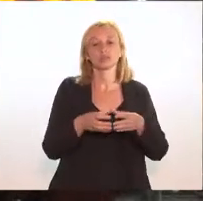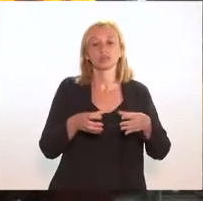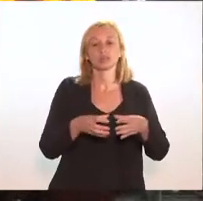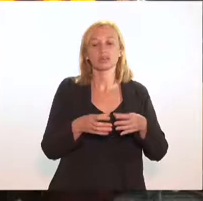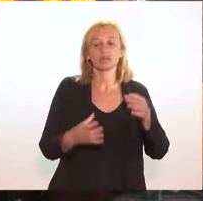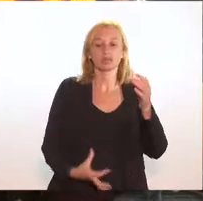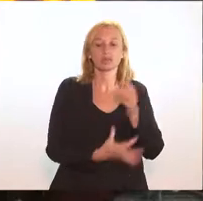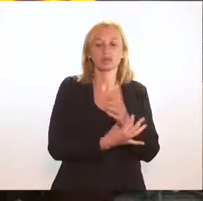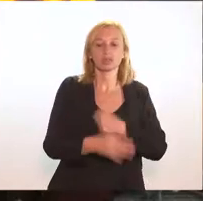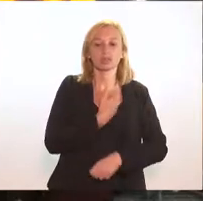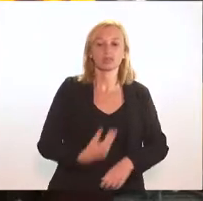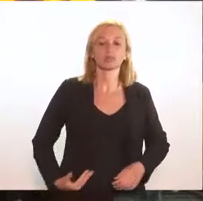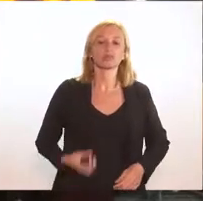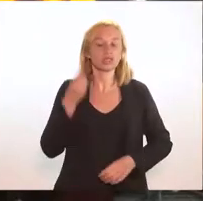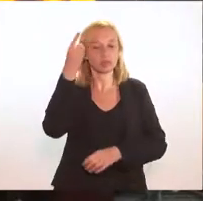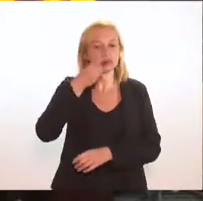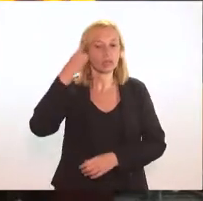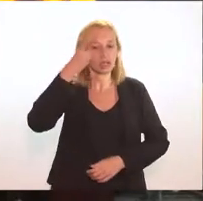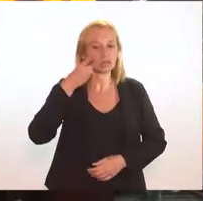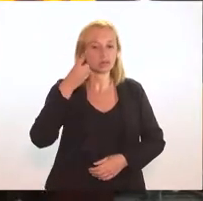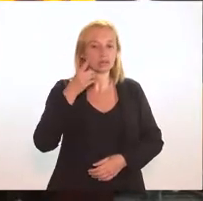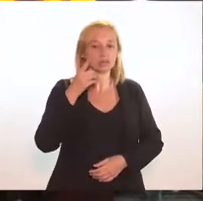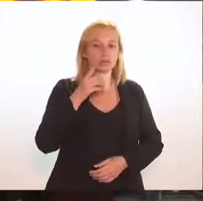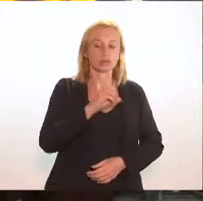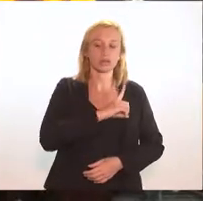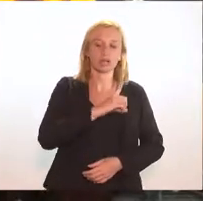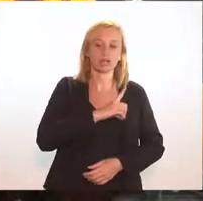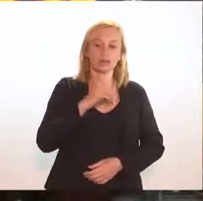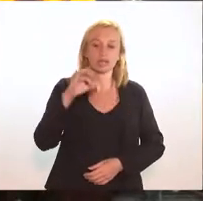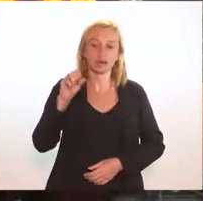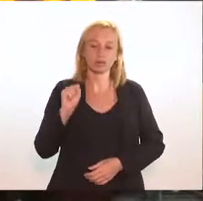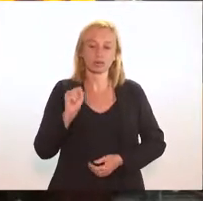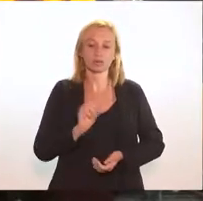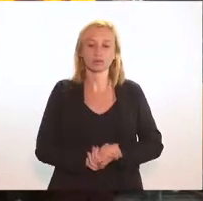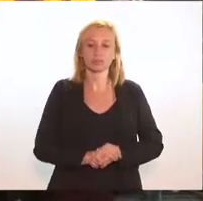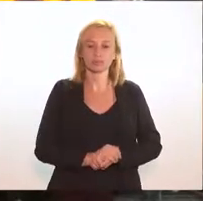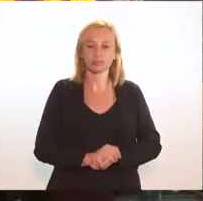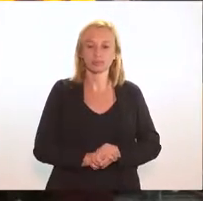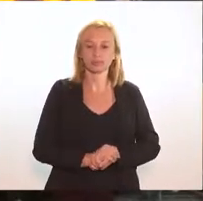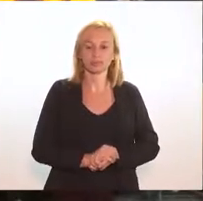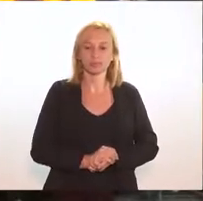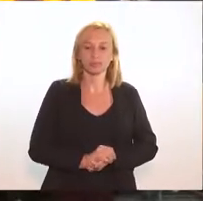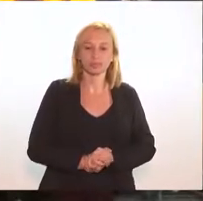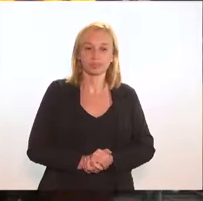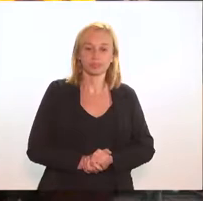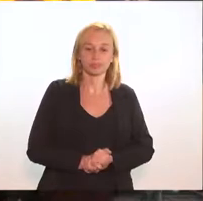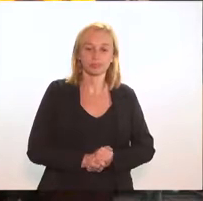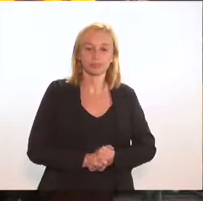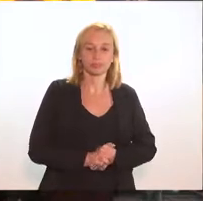Pública, deputado delegado Carlos Augusto.